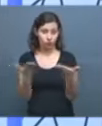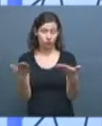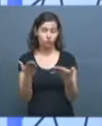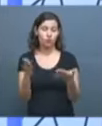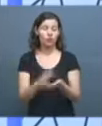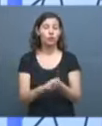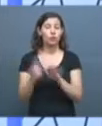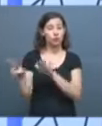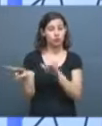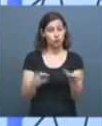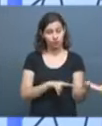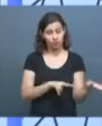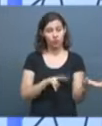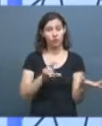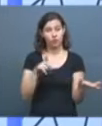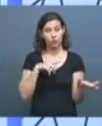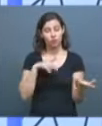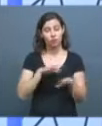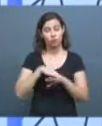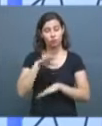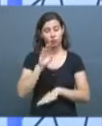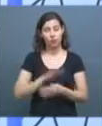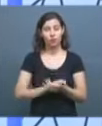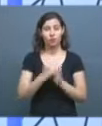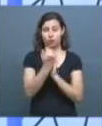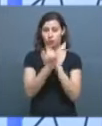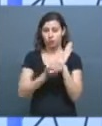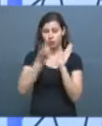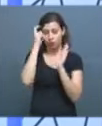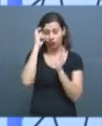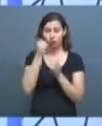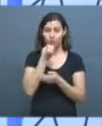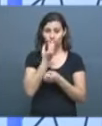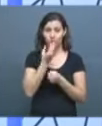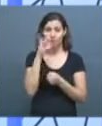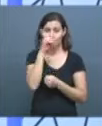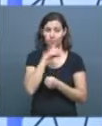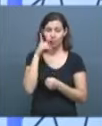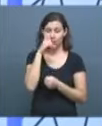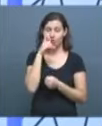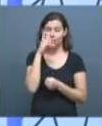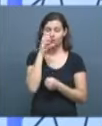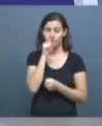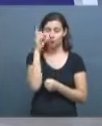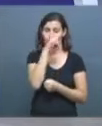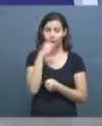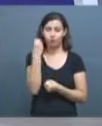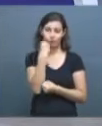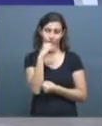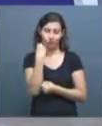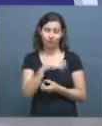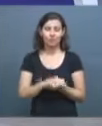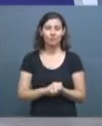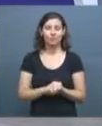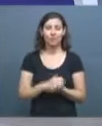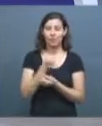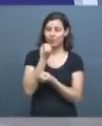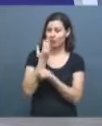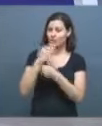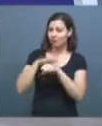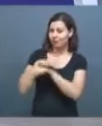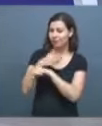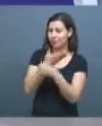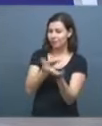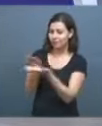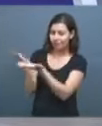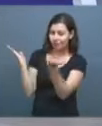essas. Na semana que vem tem mais evento na Agenda Cultural. Tenha um bom fim de semana e aproveite bastante. Bom fim de semana, Orleio, bom fim de semana